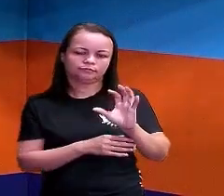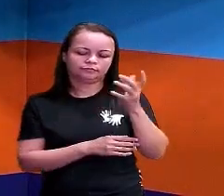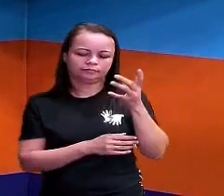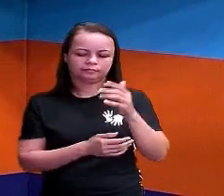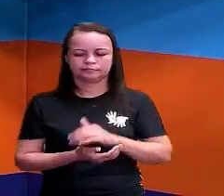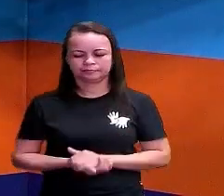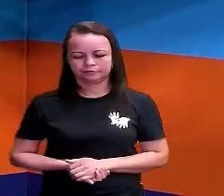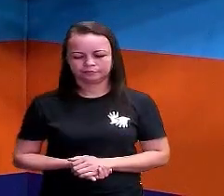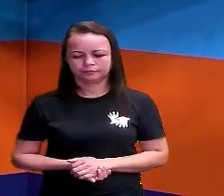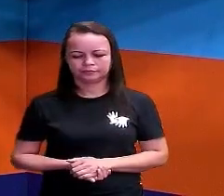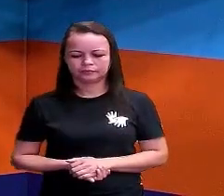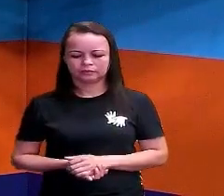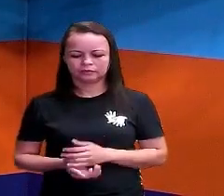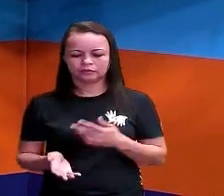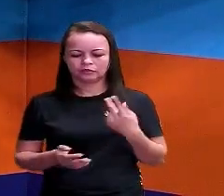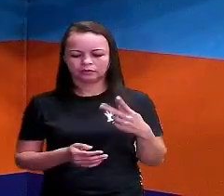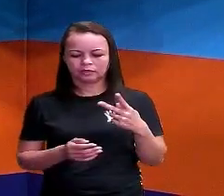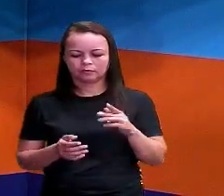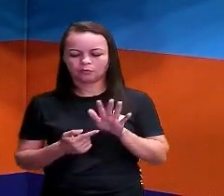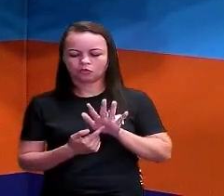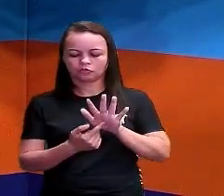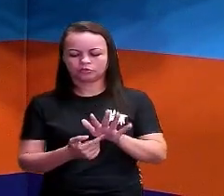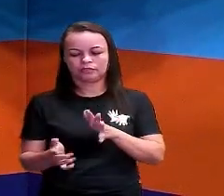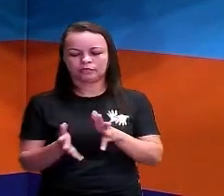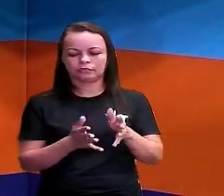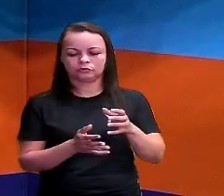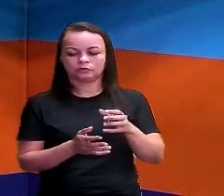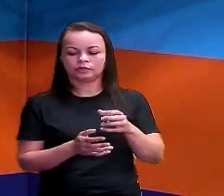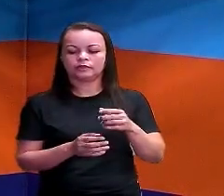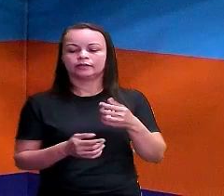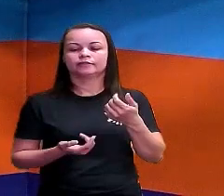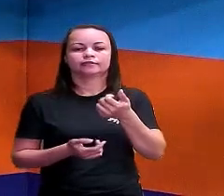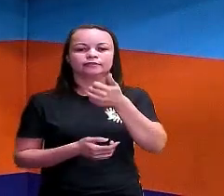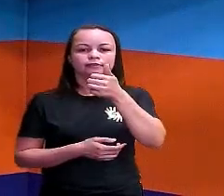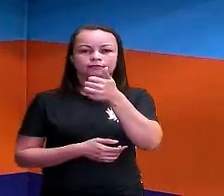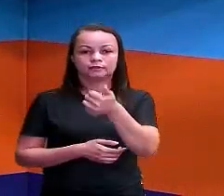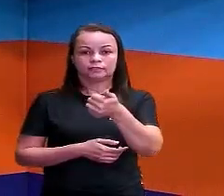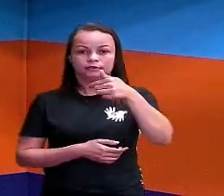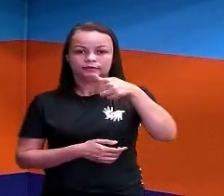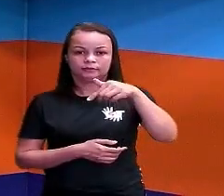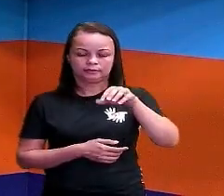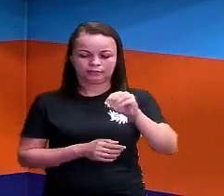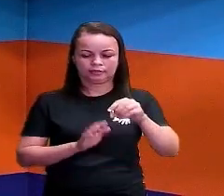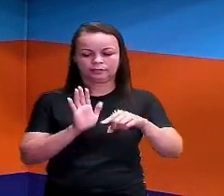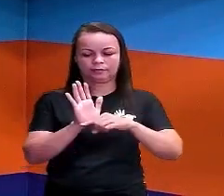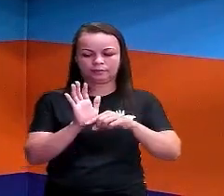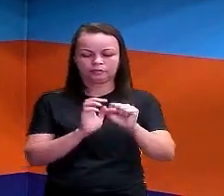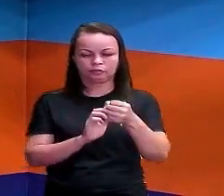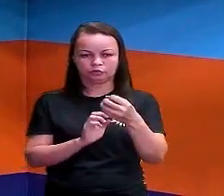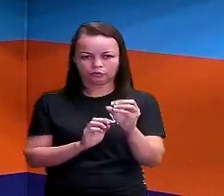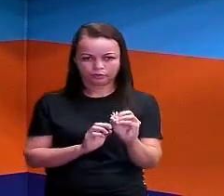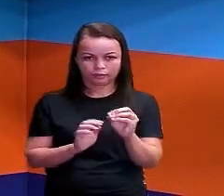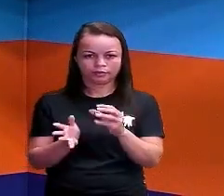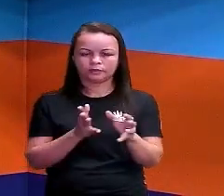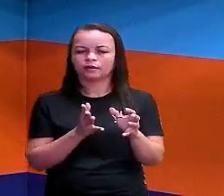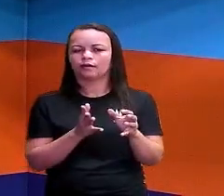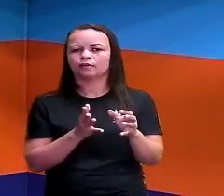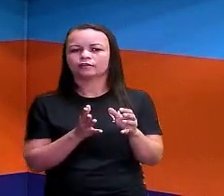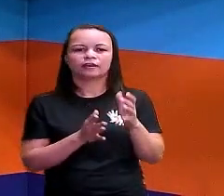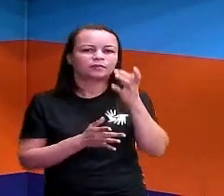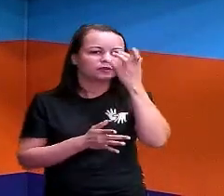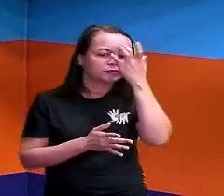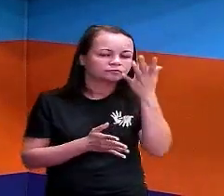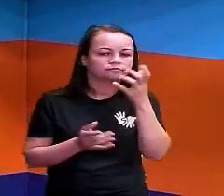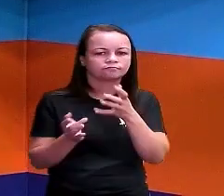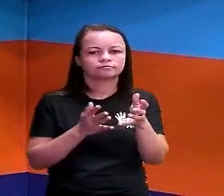resolver. Então, ficando com 170 menos 80, eu posso pegar o 100, que facilita o meu cálculo com 80, porque